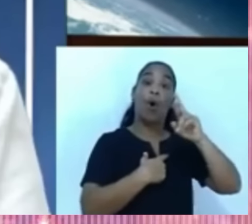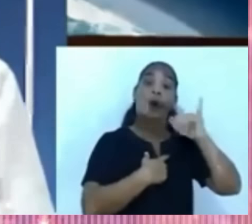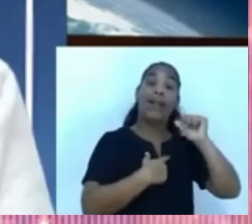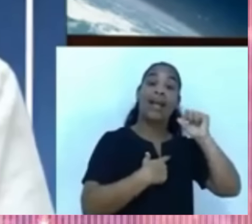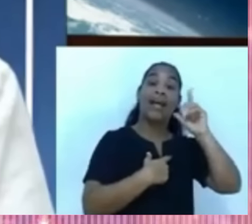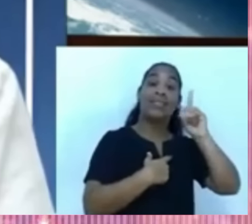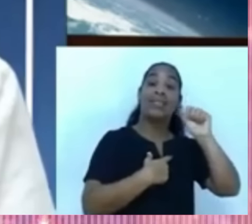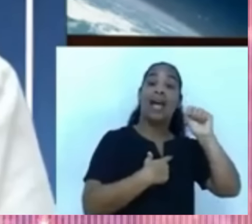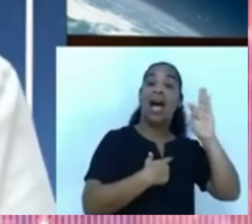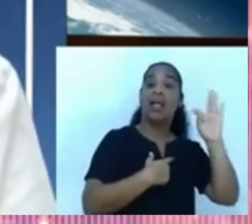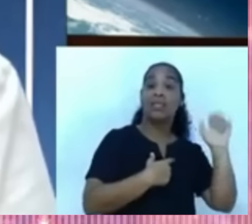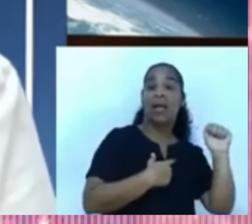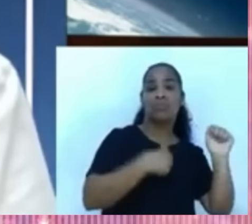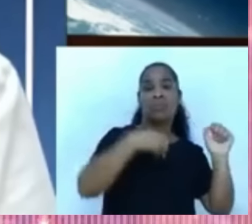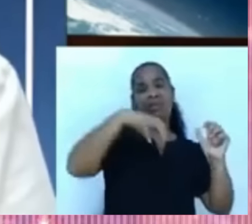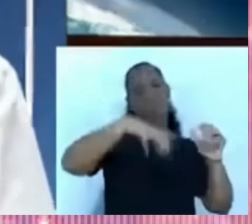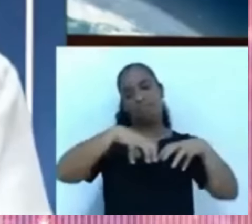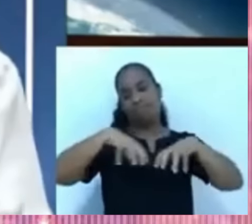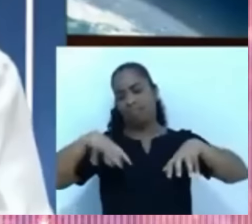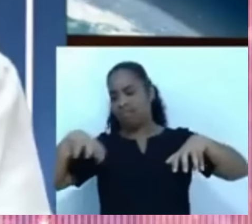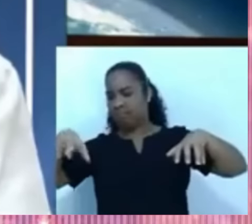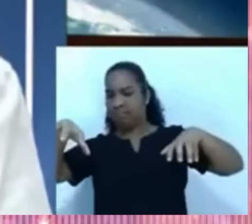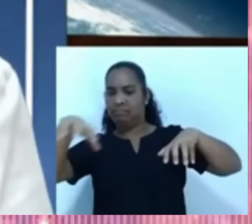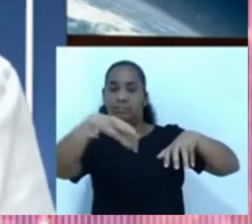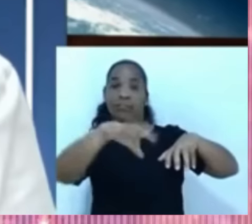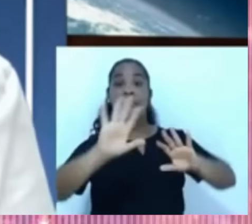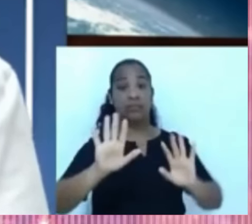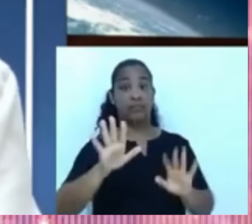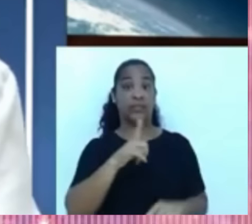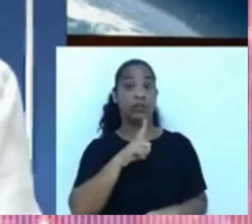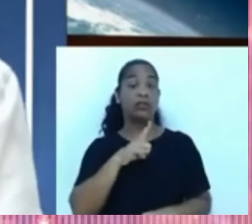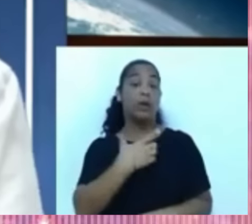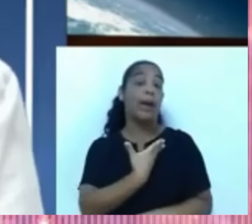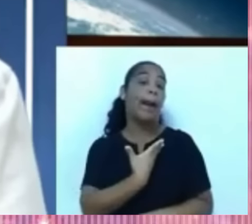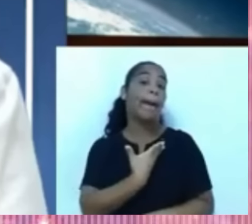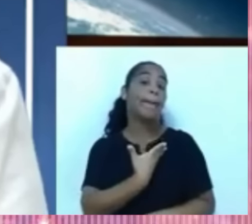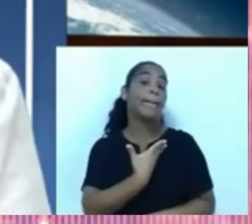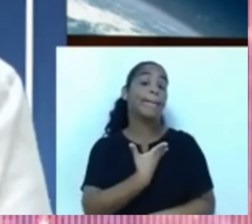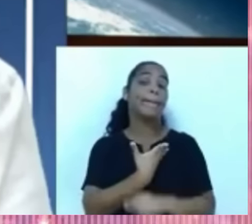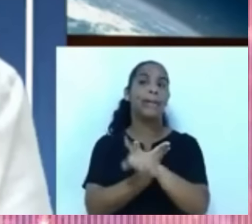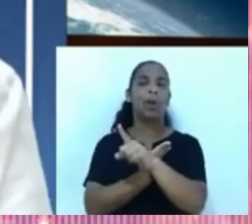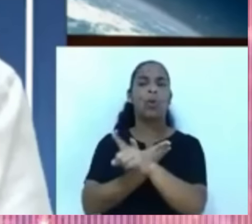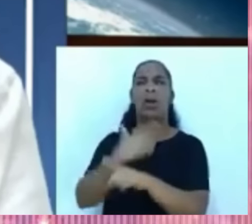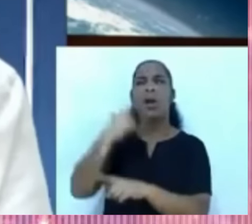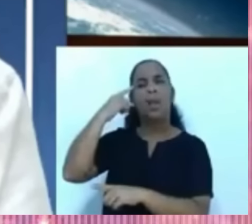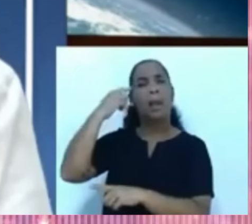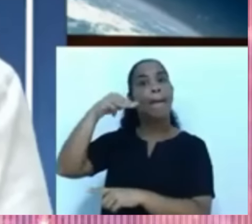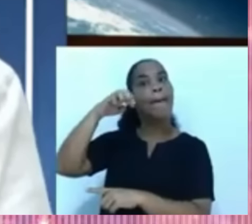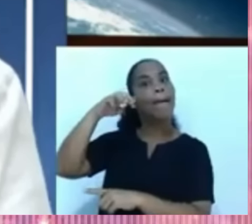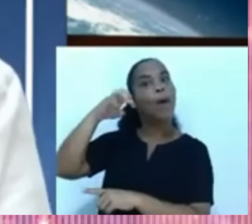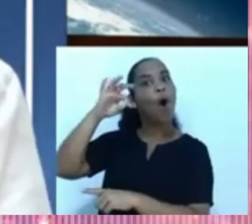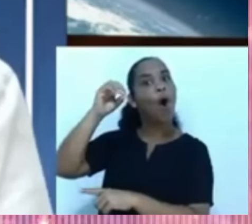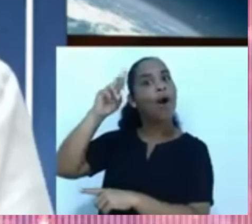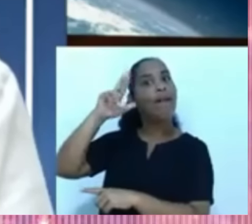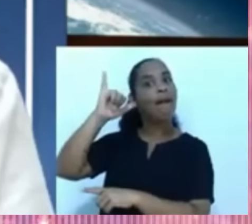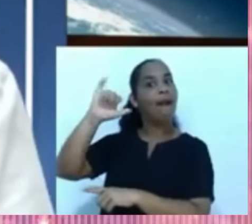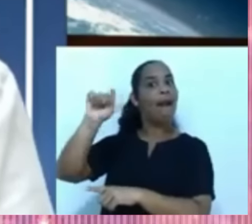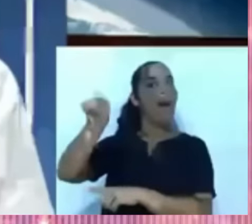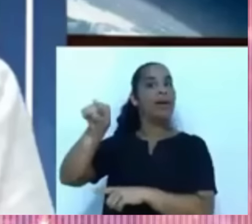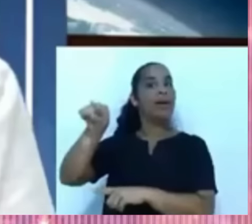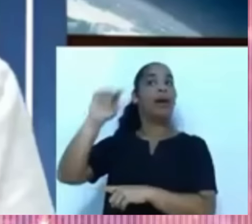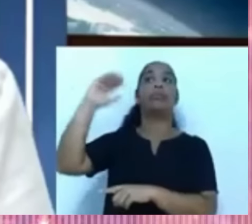em outras áreas Eu tenho um amigo que a sua memória é tão prodigiosa Este amigo está hoje no